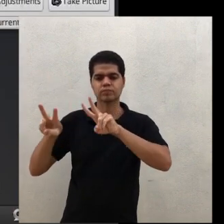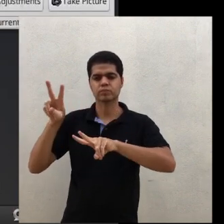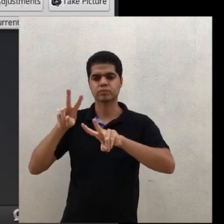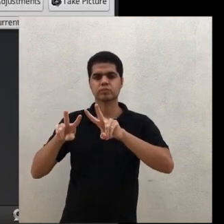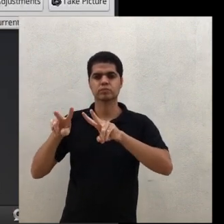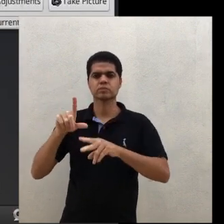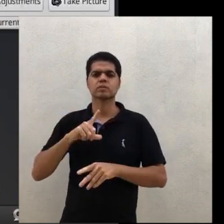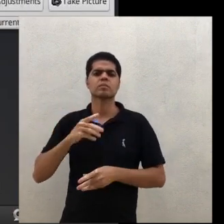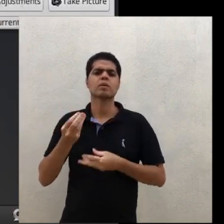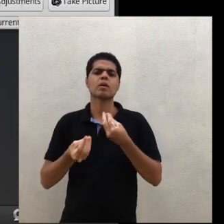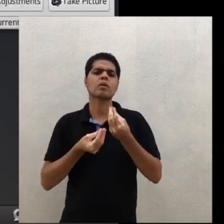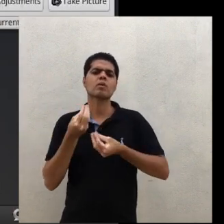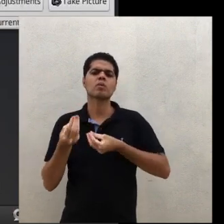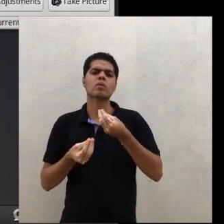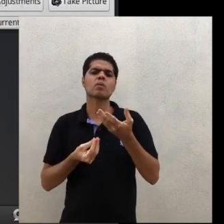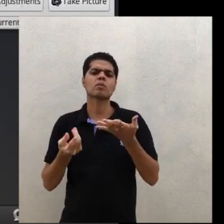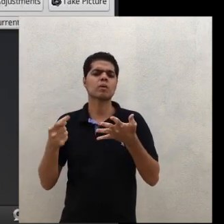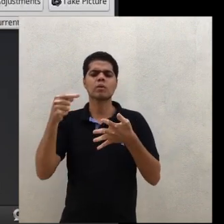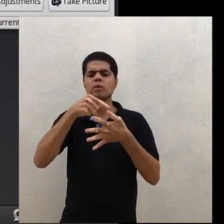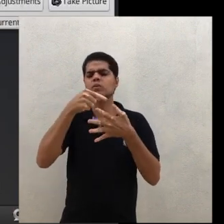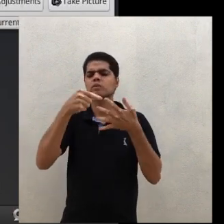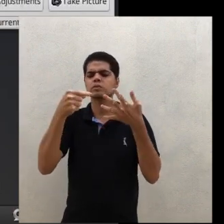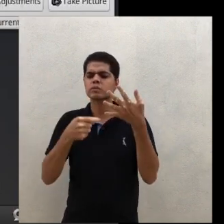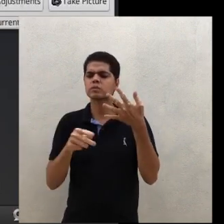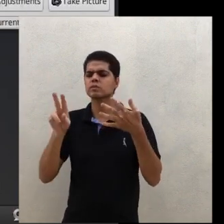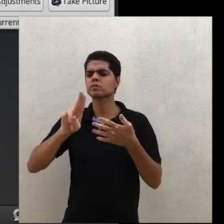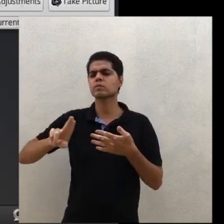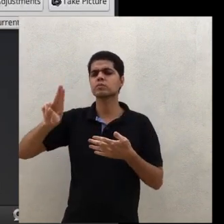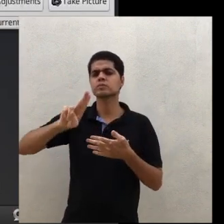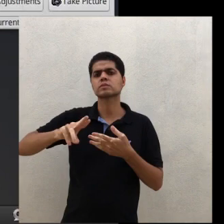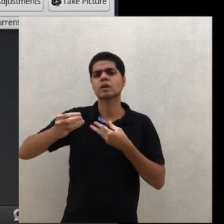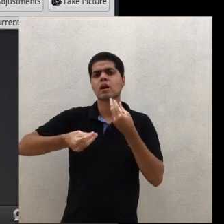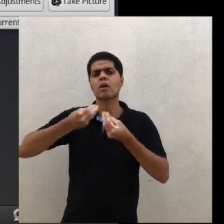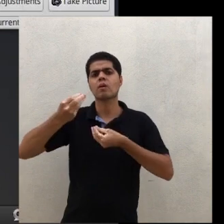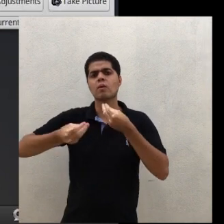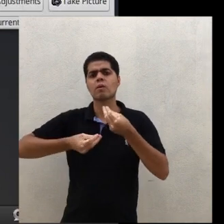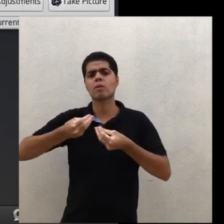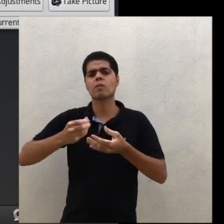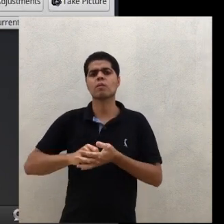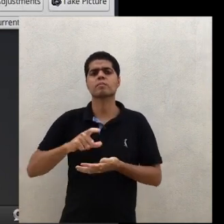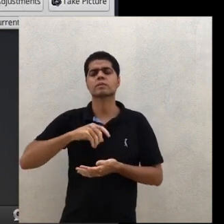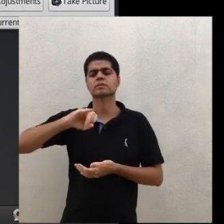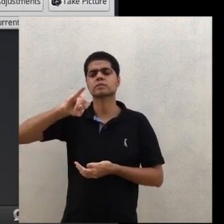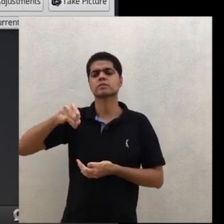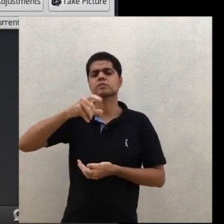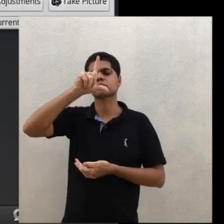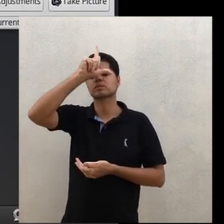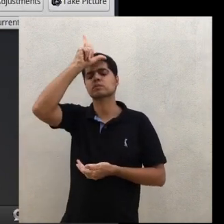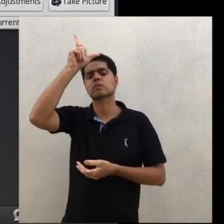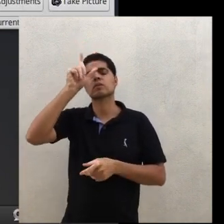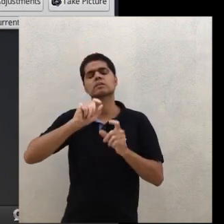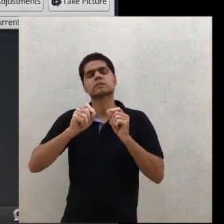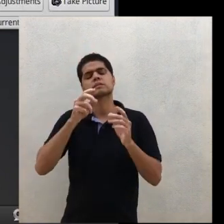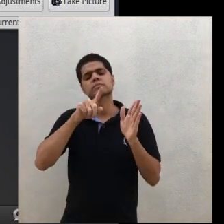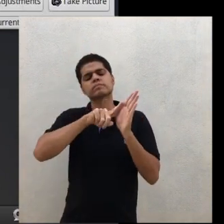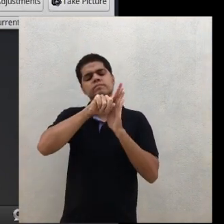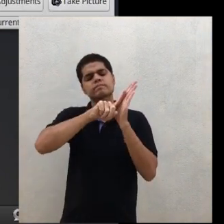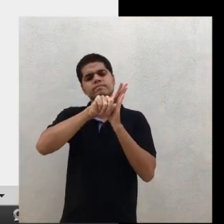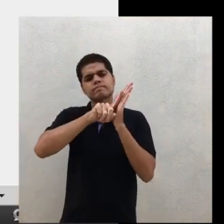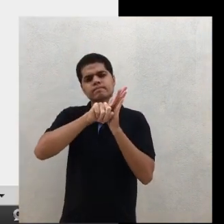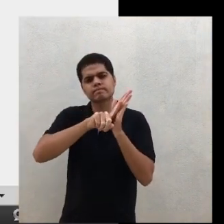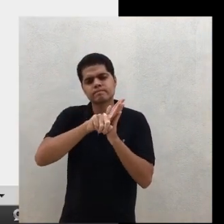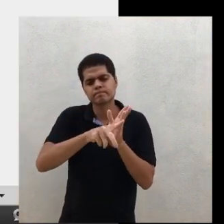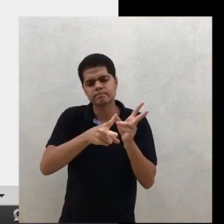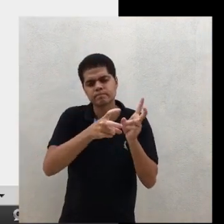usar para fazer o JFuzzyLogic analisar esse arquivo para mim e gerar o programa? Eu coloquei aqui, é muito simples.